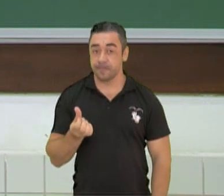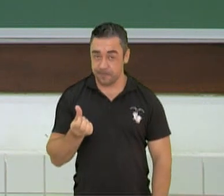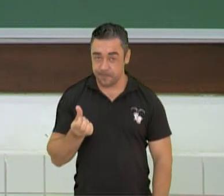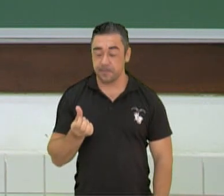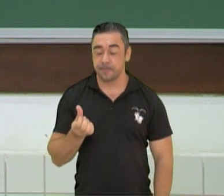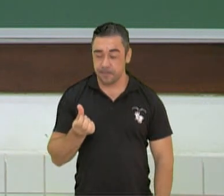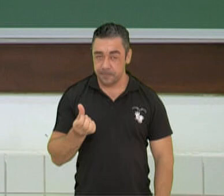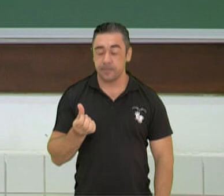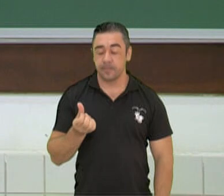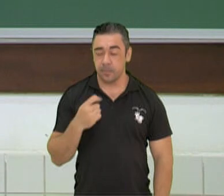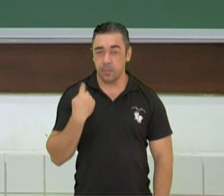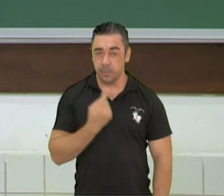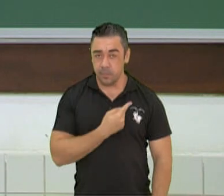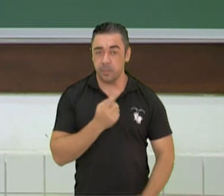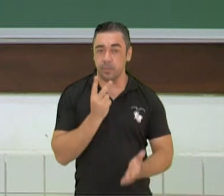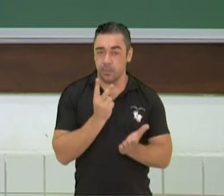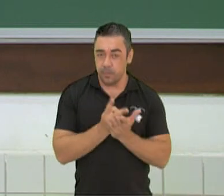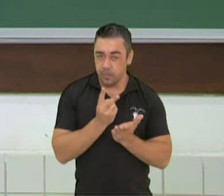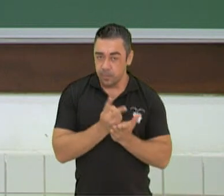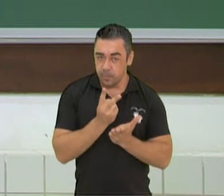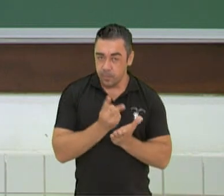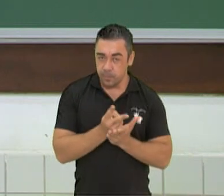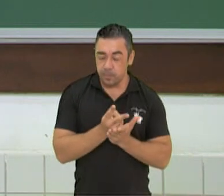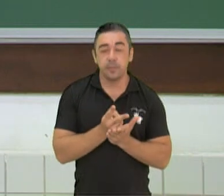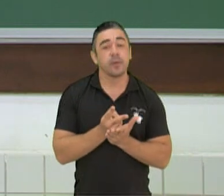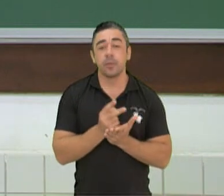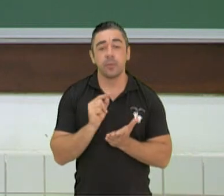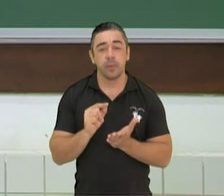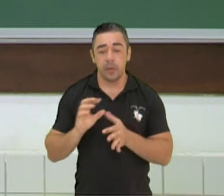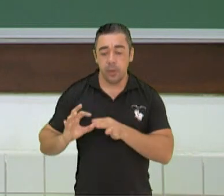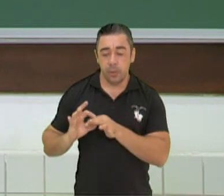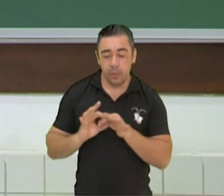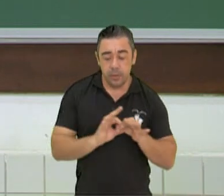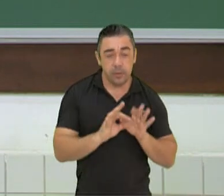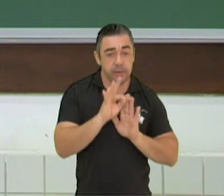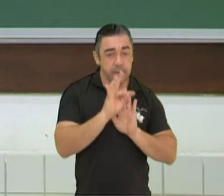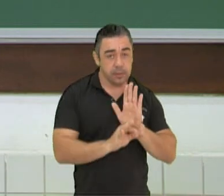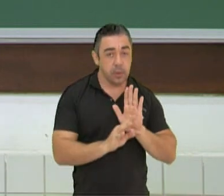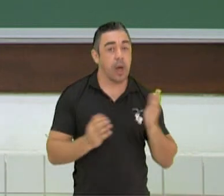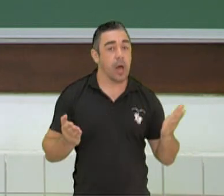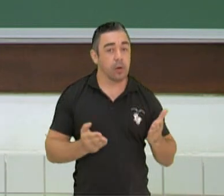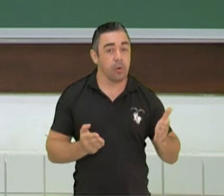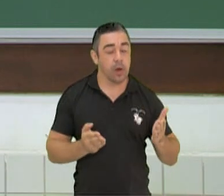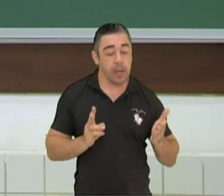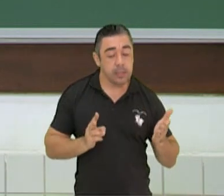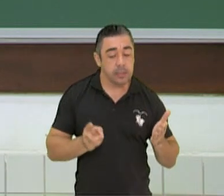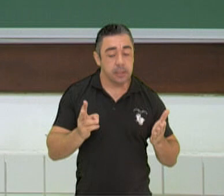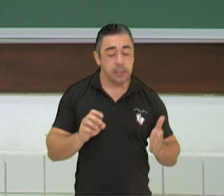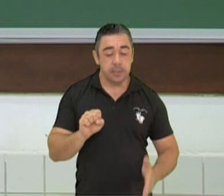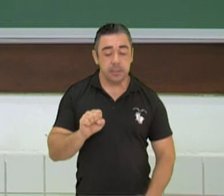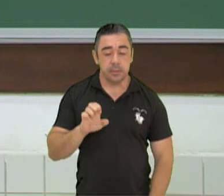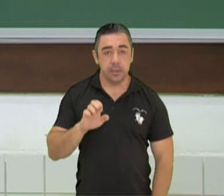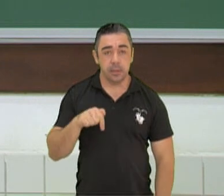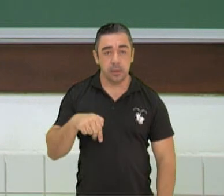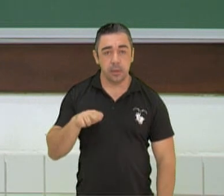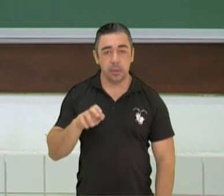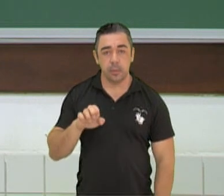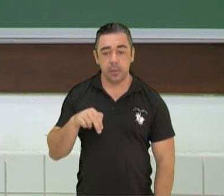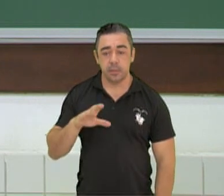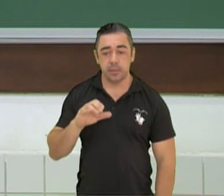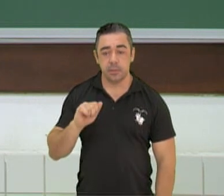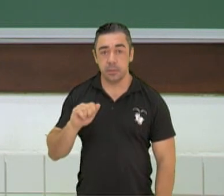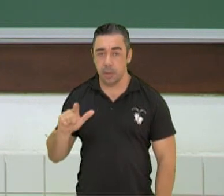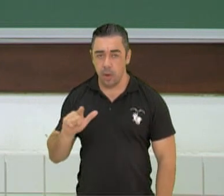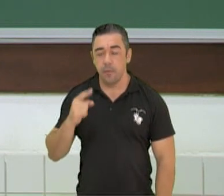166. Vamos continuar ali, né? Coesão textual, agora sequencial. Já verificamos, mas vamos verificar